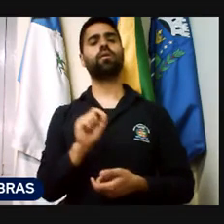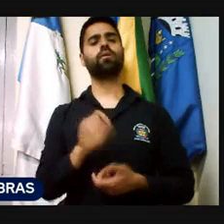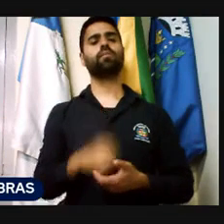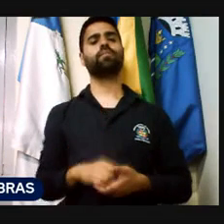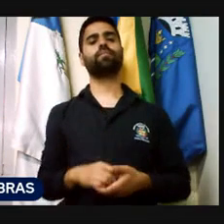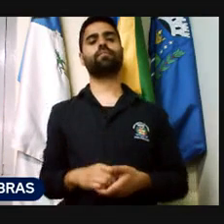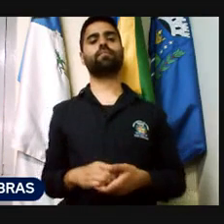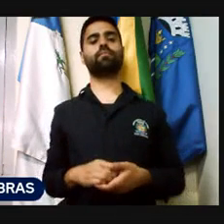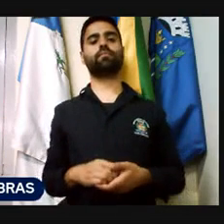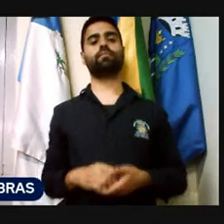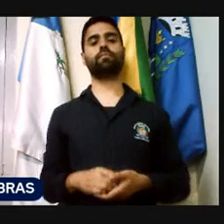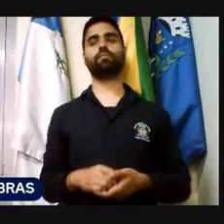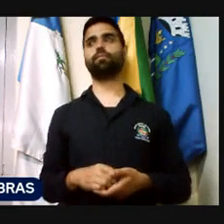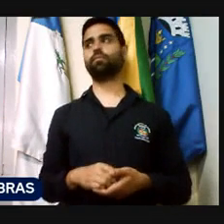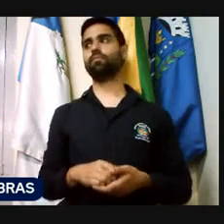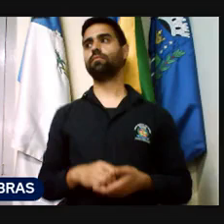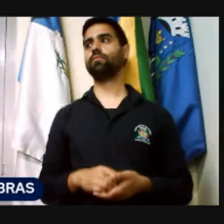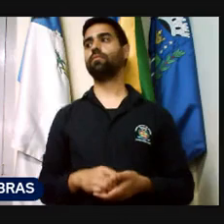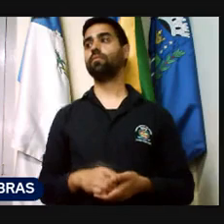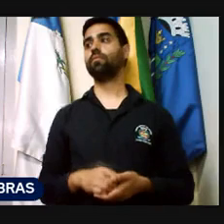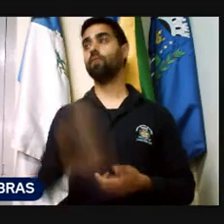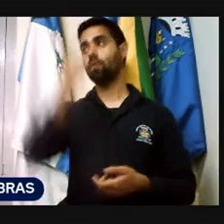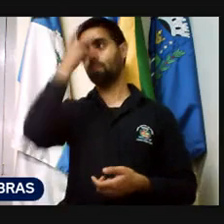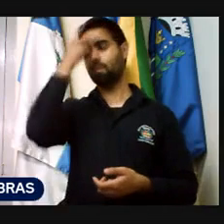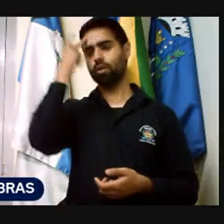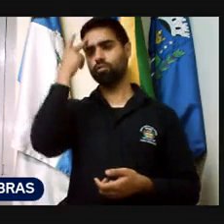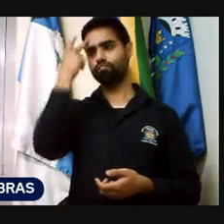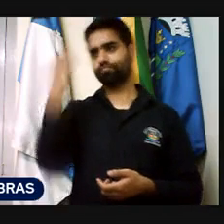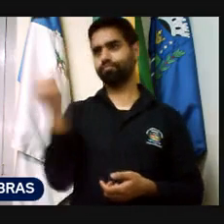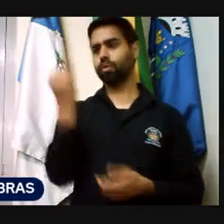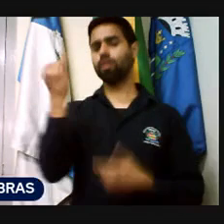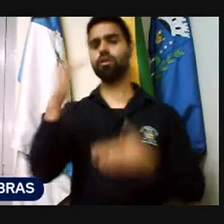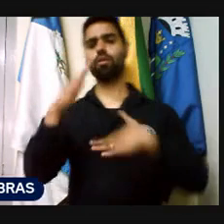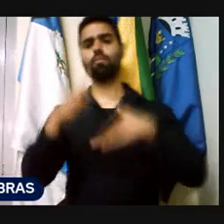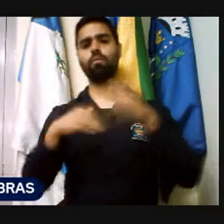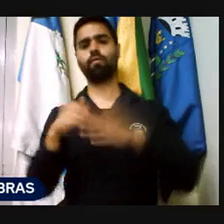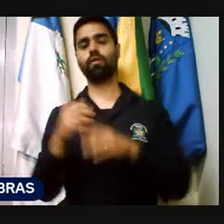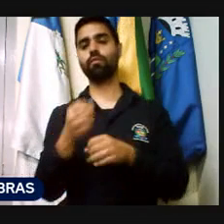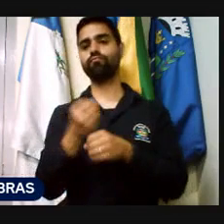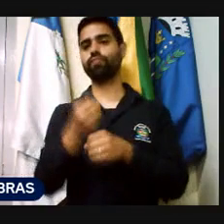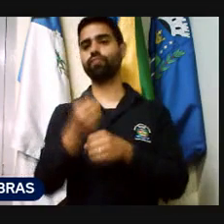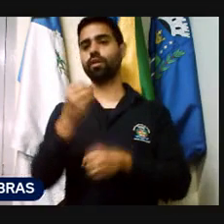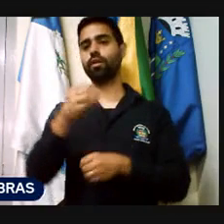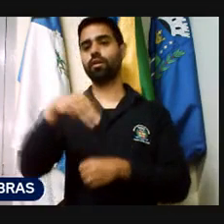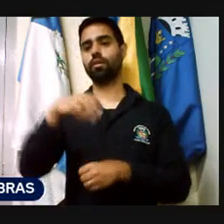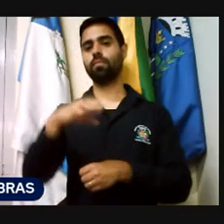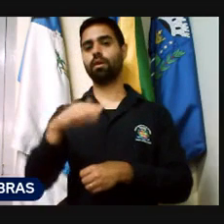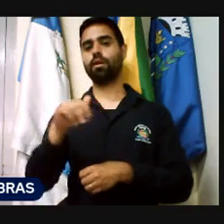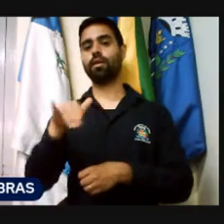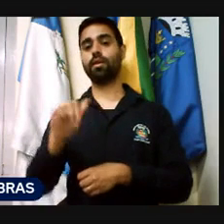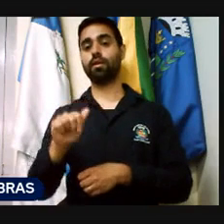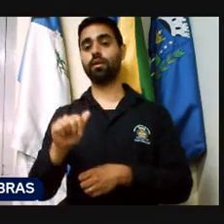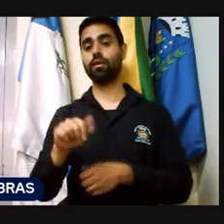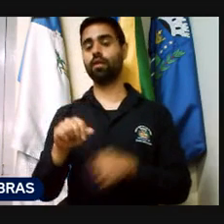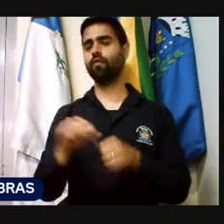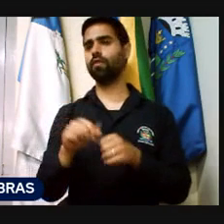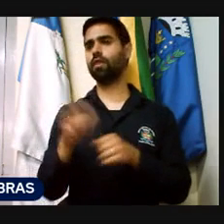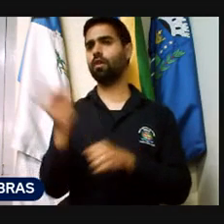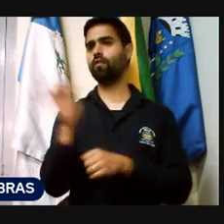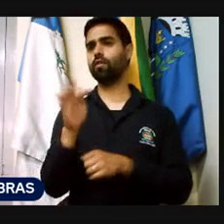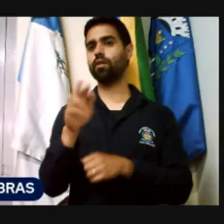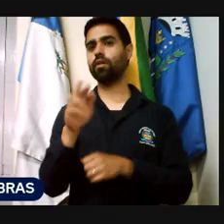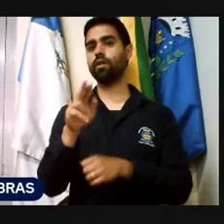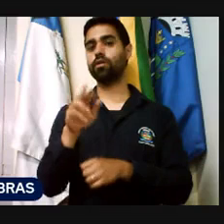foi um valenciano em destaque na sua profissão de engenharia mecânica, através da Faculdade Federal de